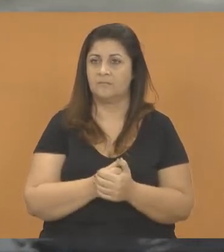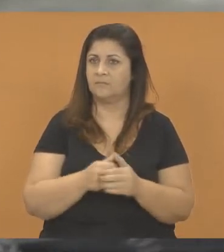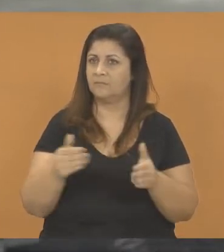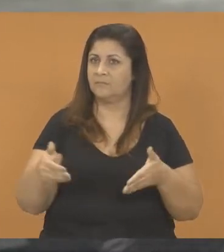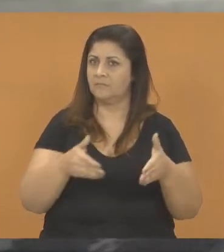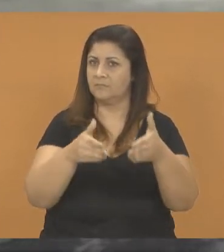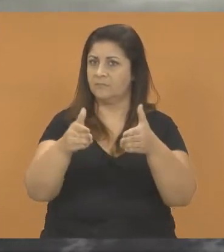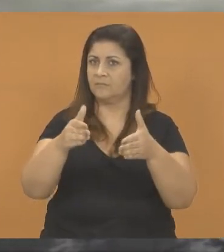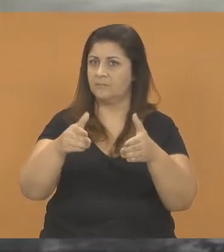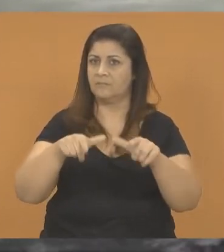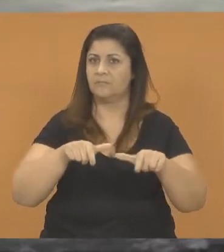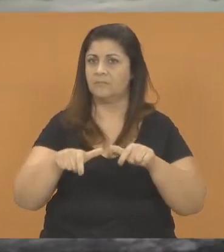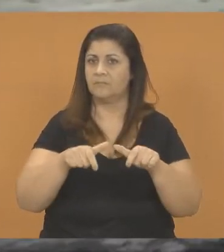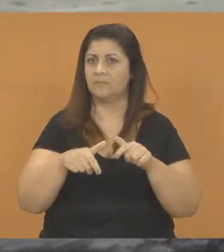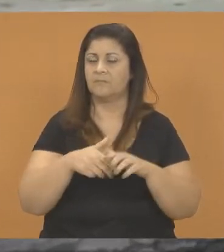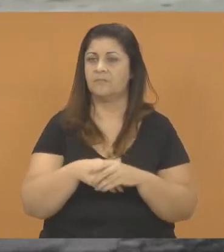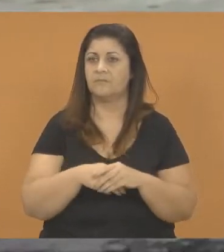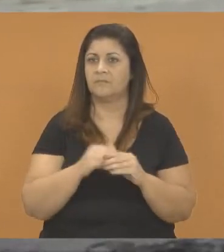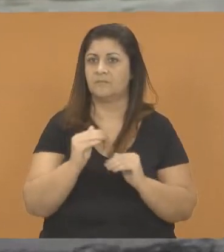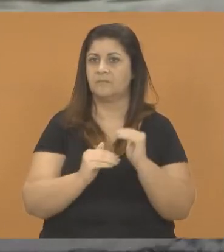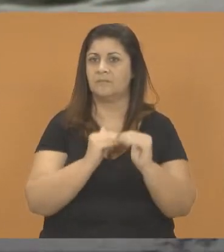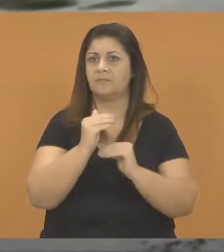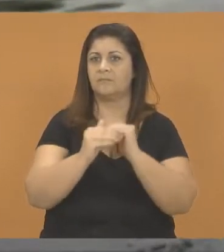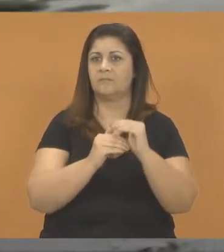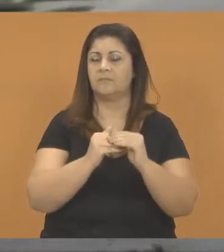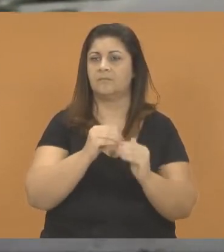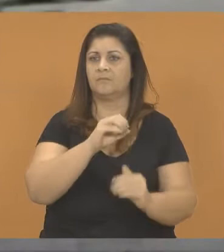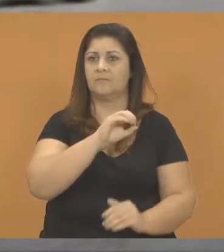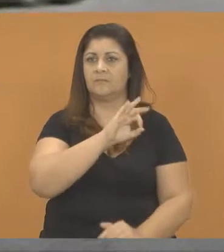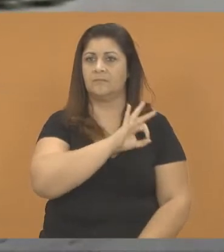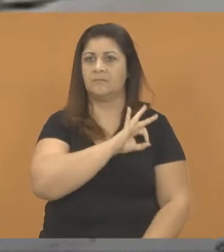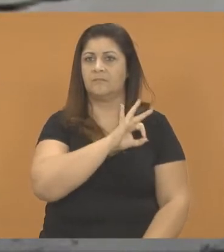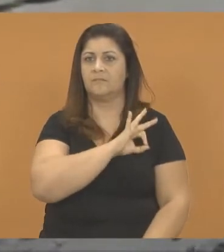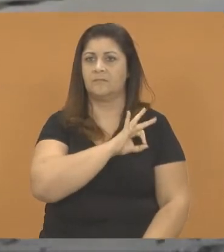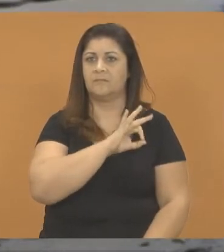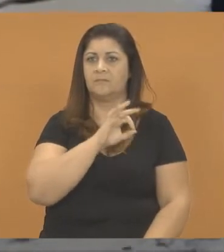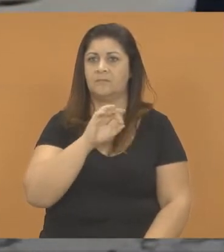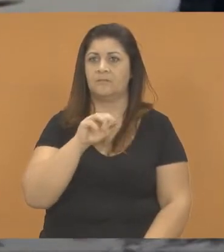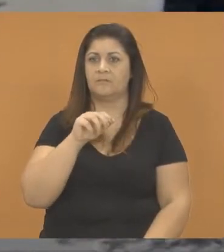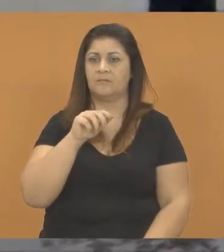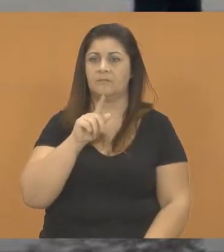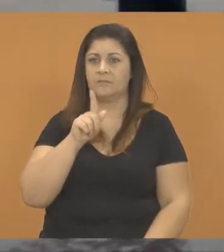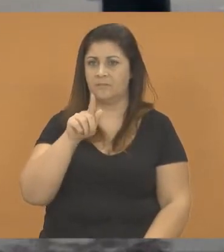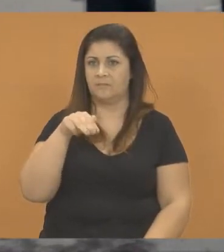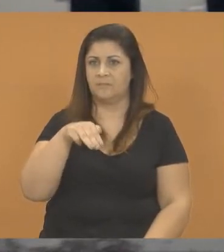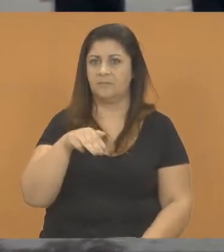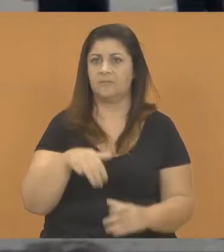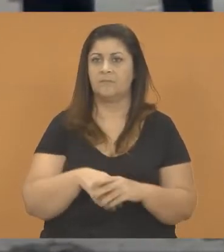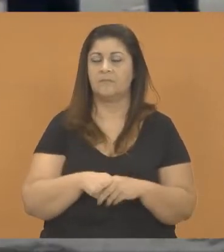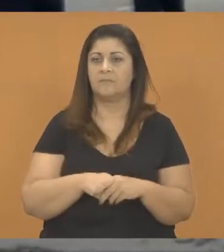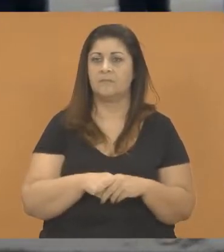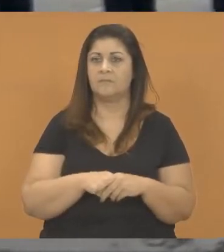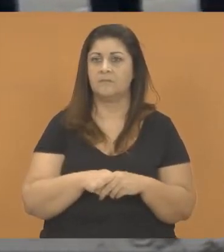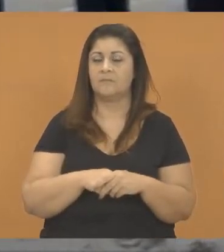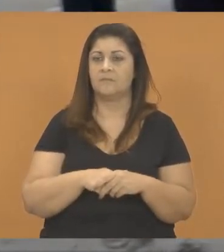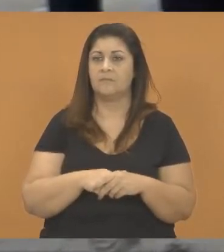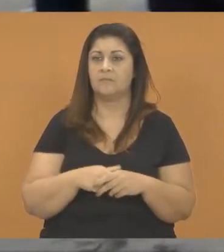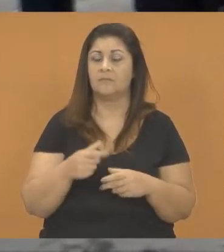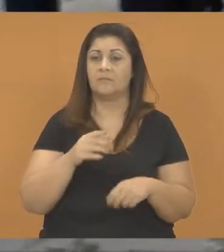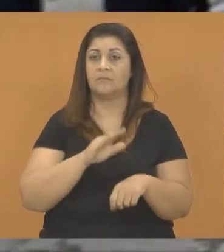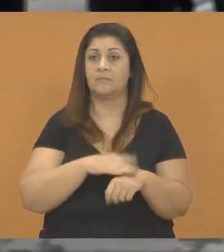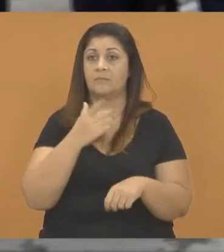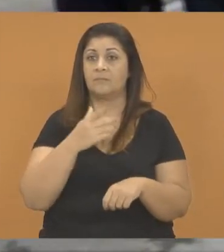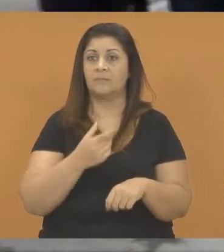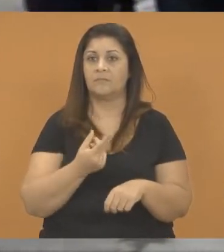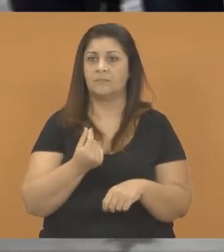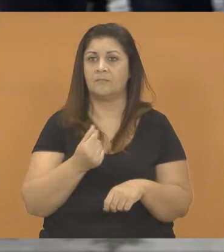onde eles tiveram a guarda civil está a ter nenhum aumento real de 27% e o segundo projeto que